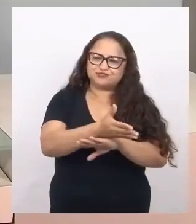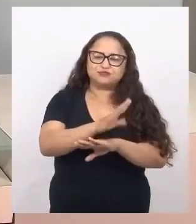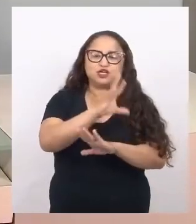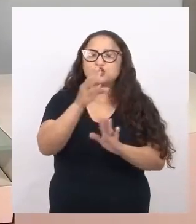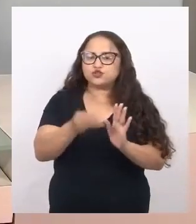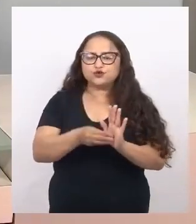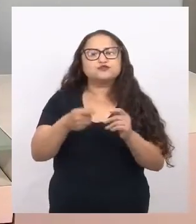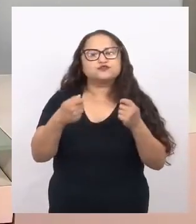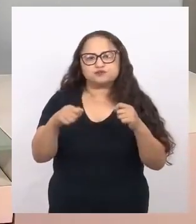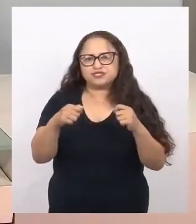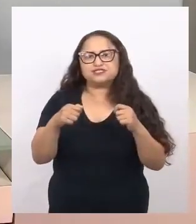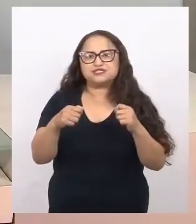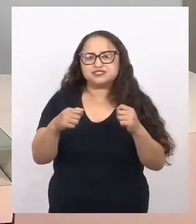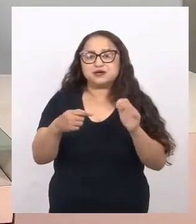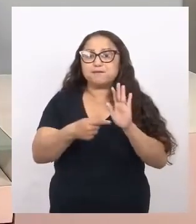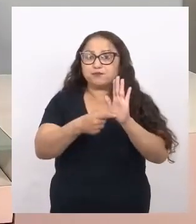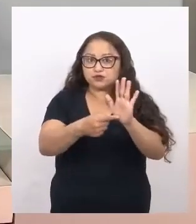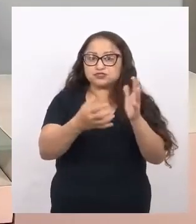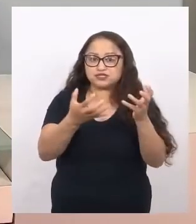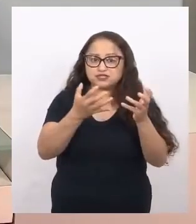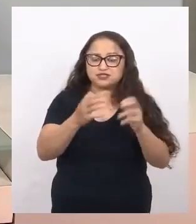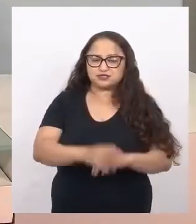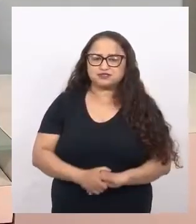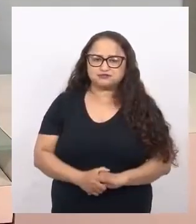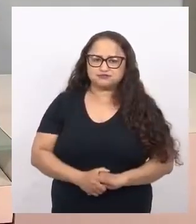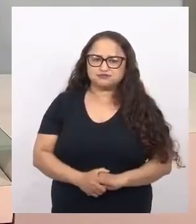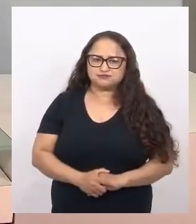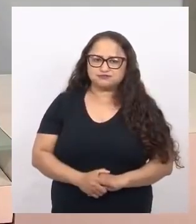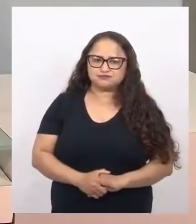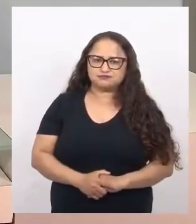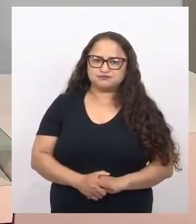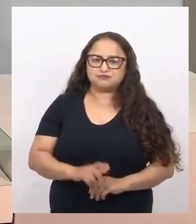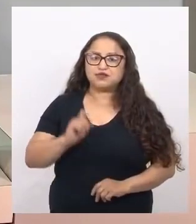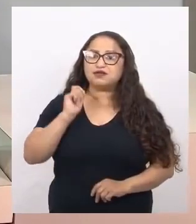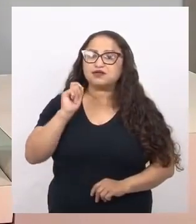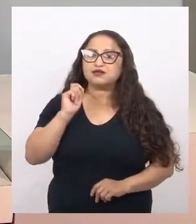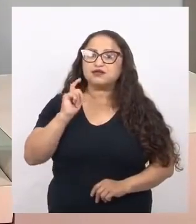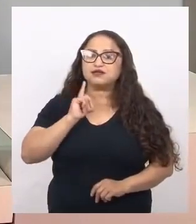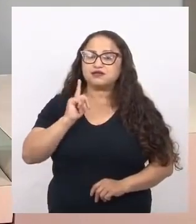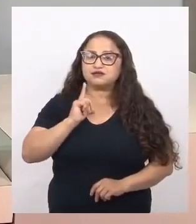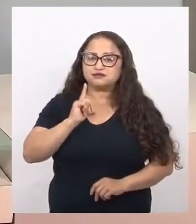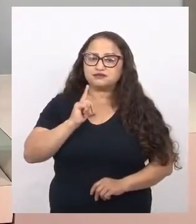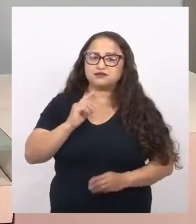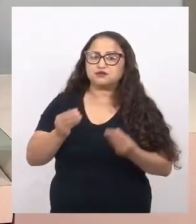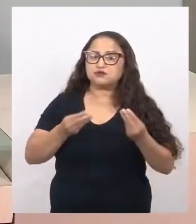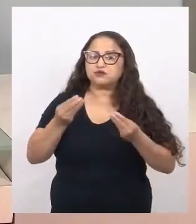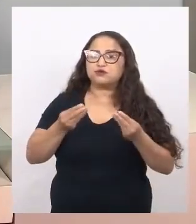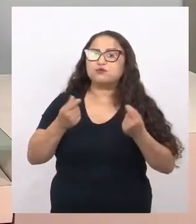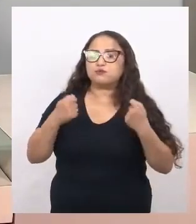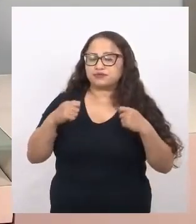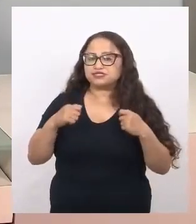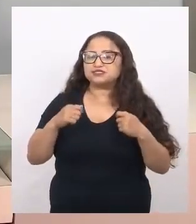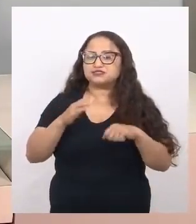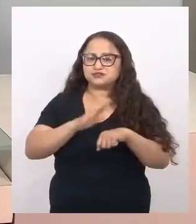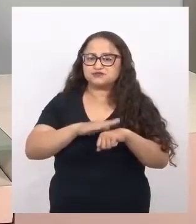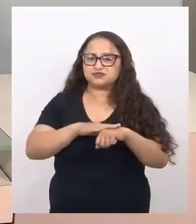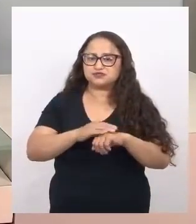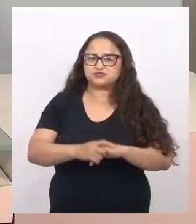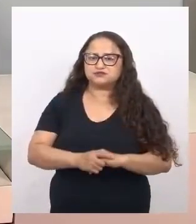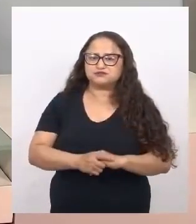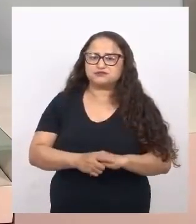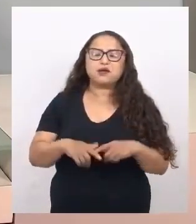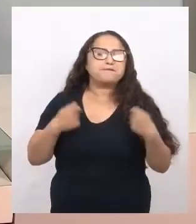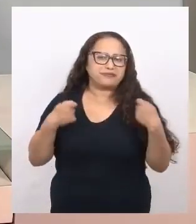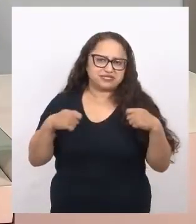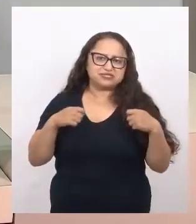manifestar. Chegou uma pergunta aqui, Thaís, se quem está em licença saúde deve manifestar interesse também. Deve manifestar